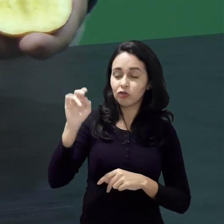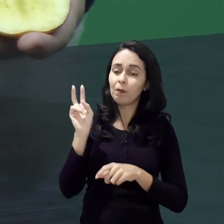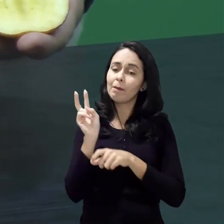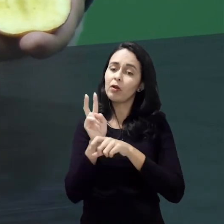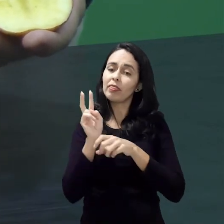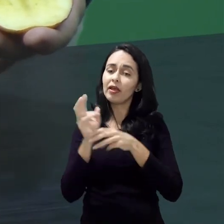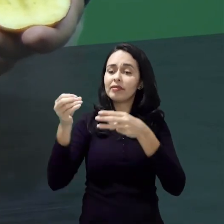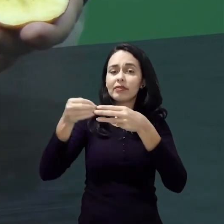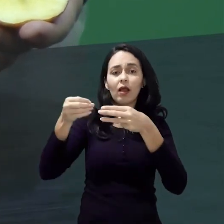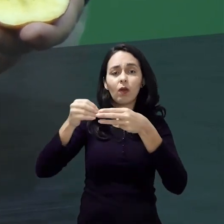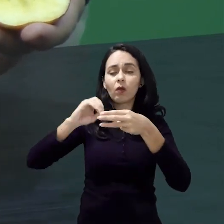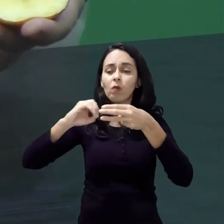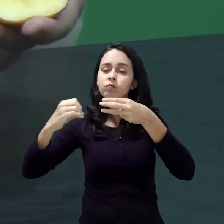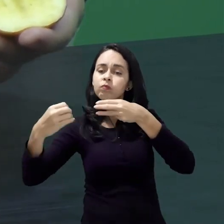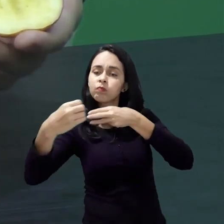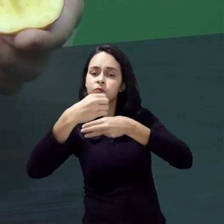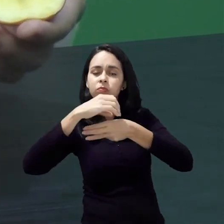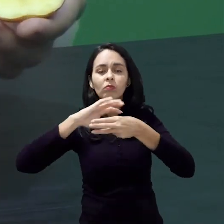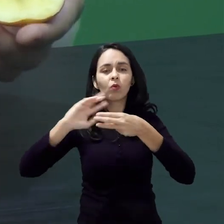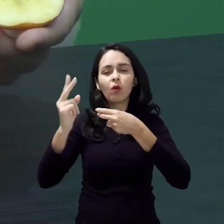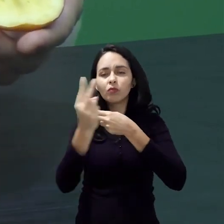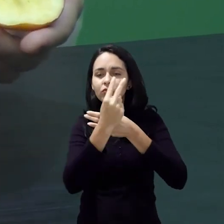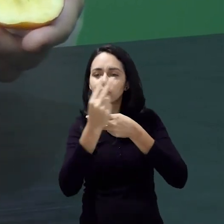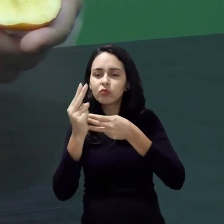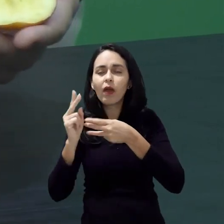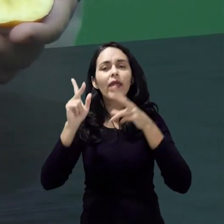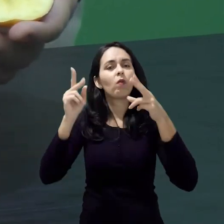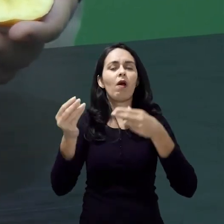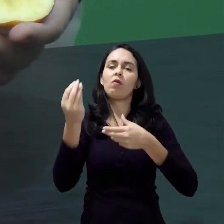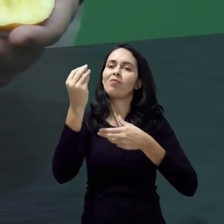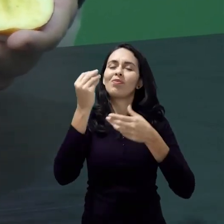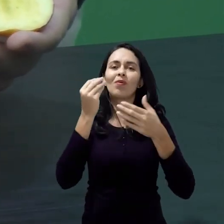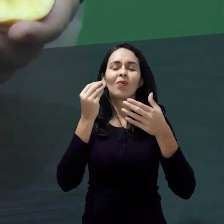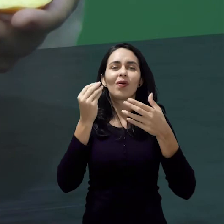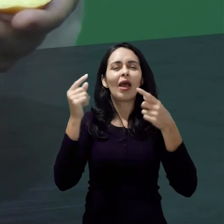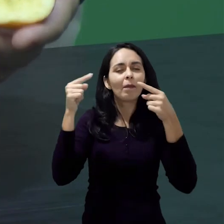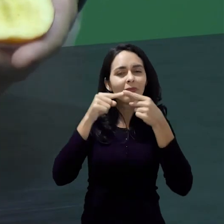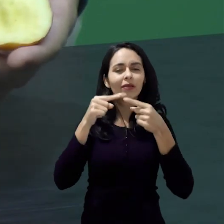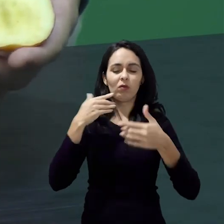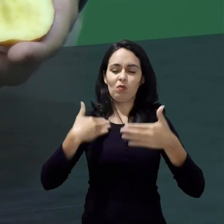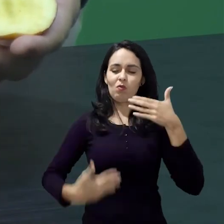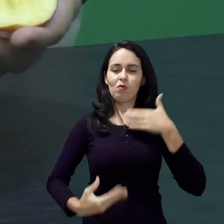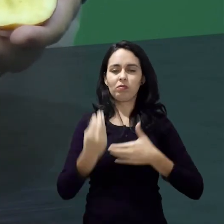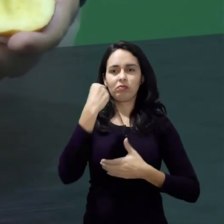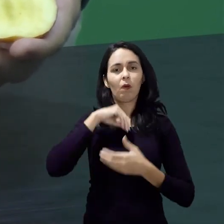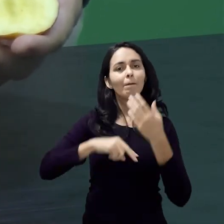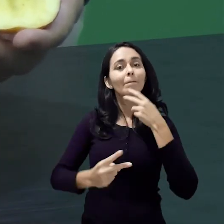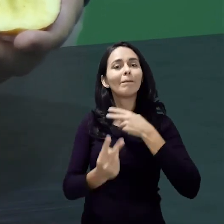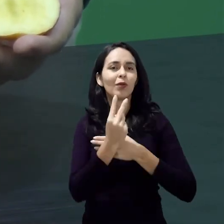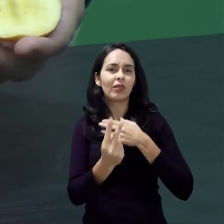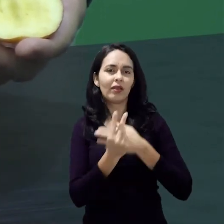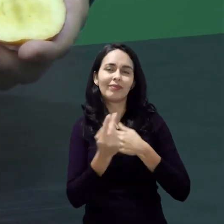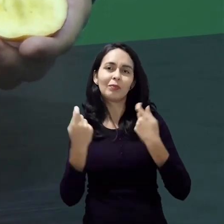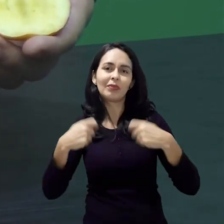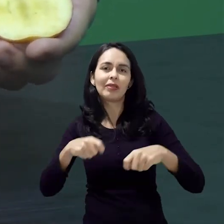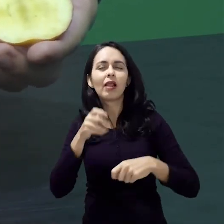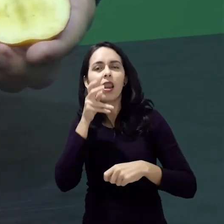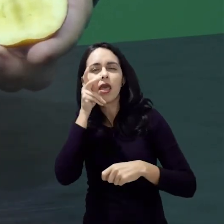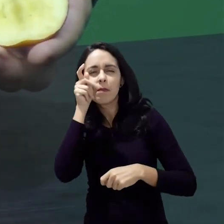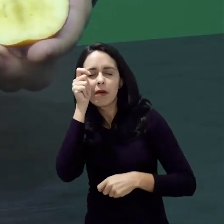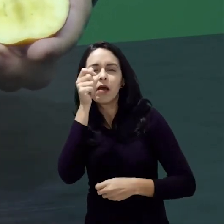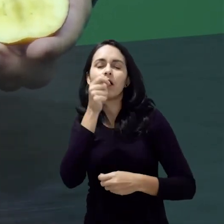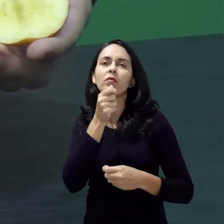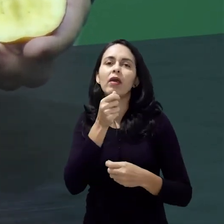a nível celular né a nível de corpo de indivíduo mas o motivo